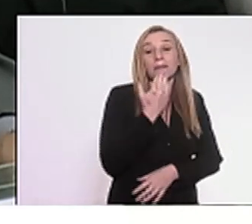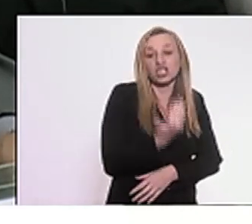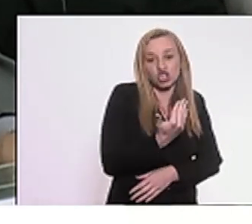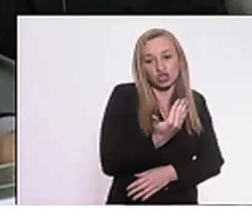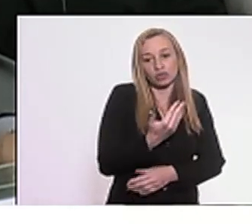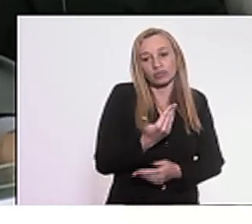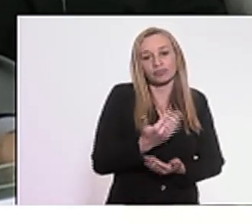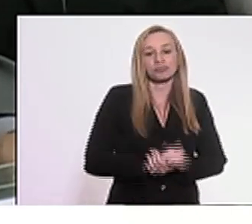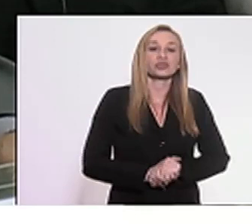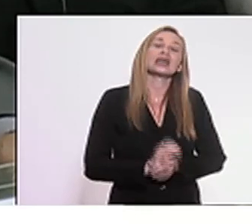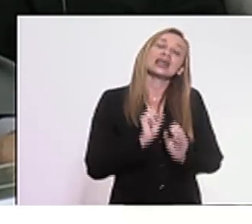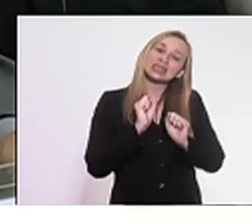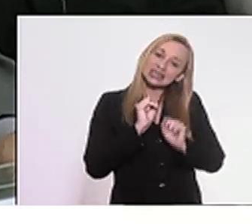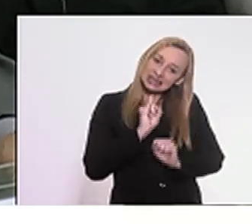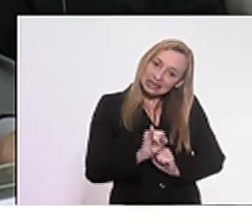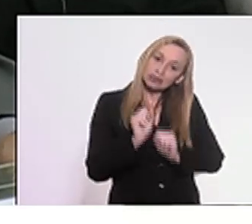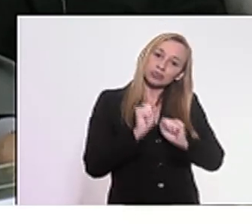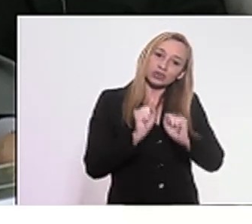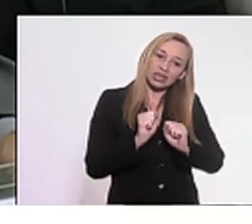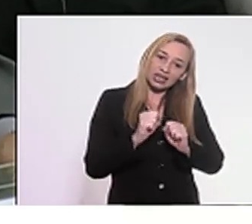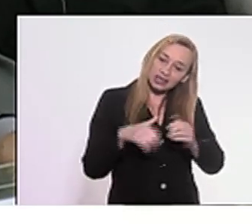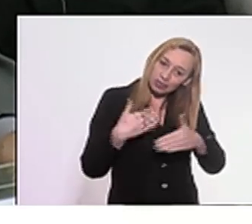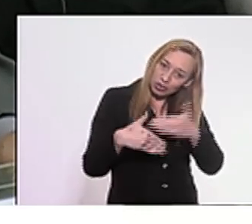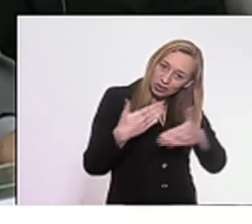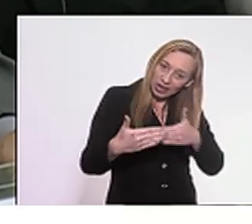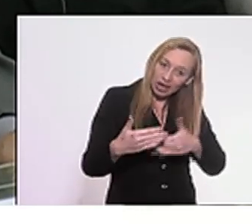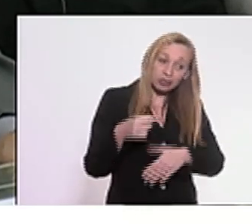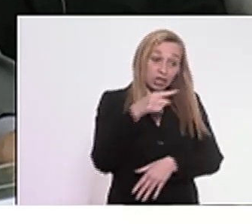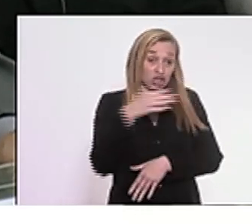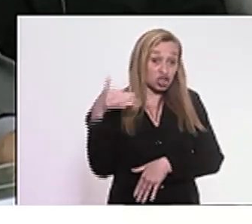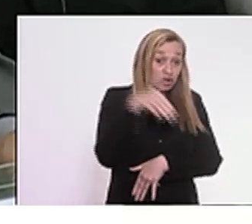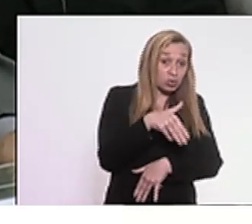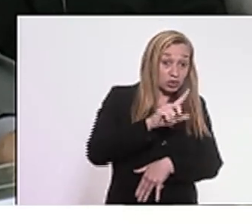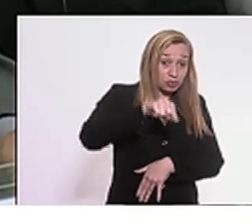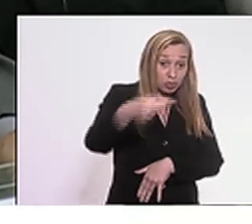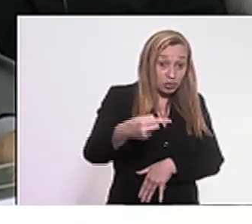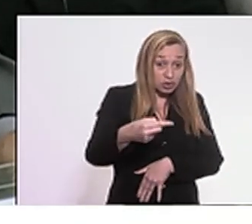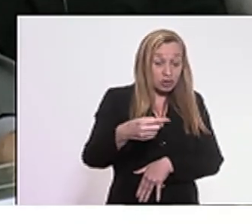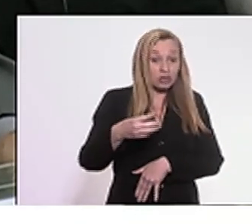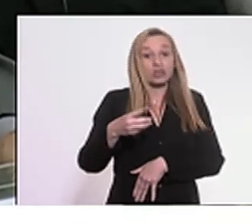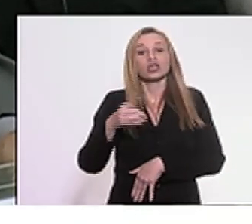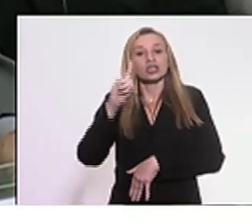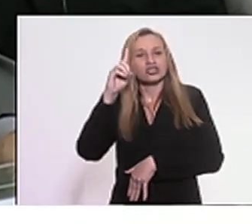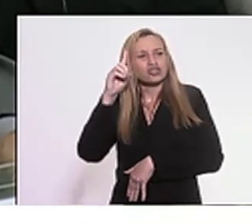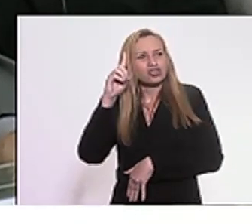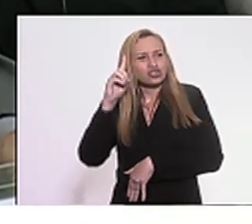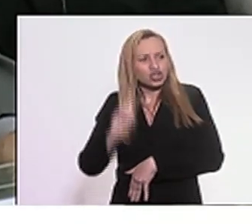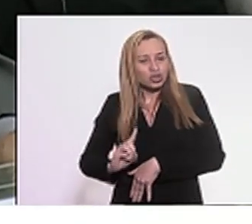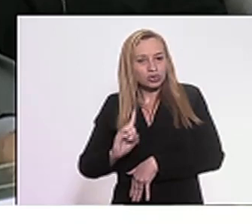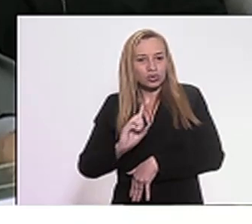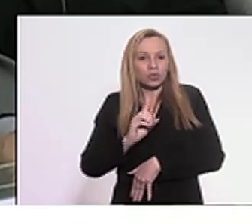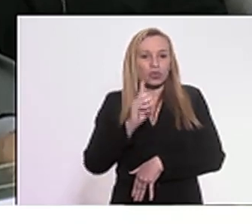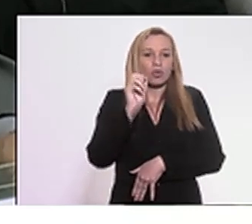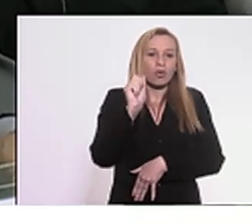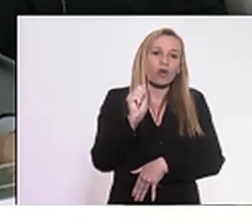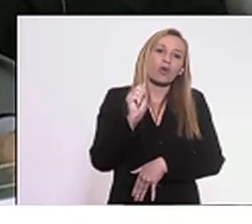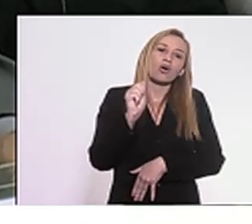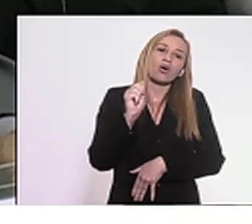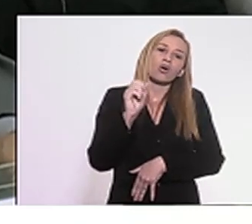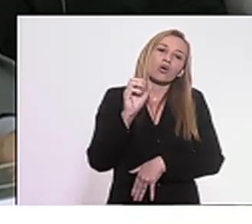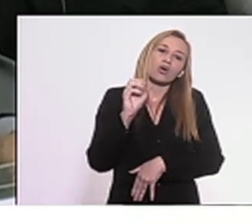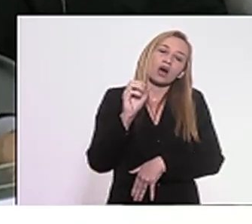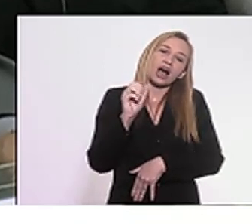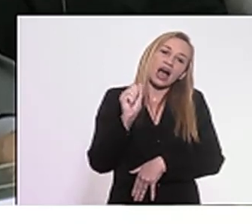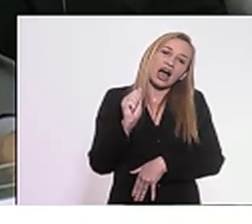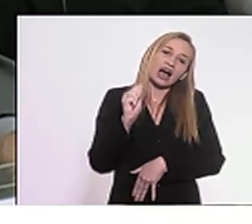gentileza, se pudesse estender, porque ele chegou um pouco depois, o outro diretor administrativo militar, o Wallace, para complementar